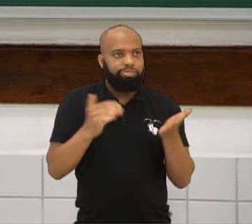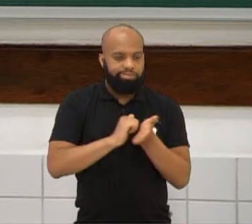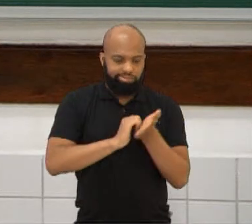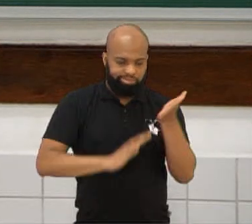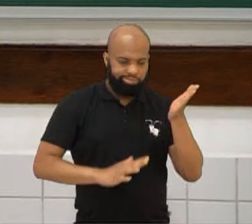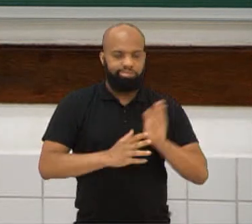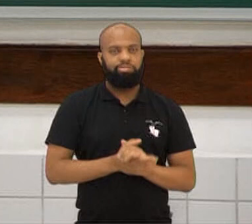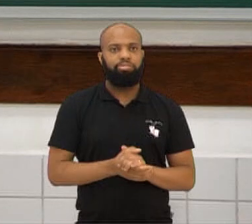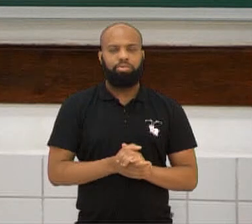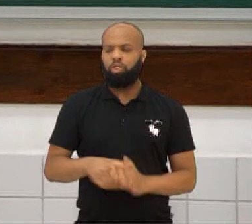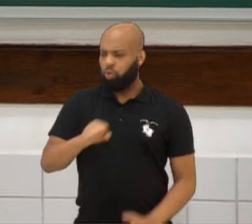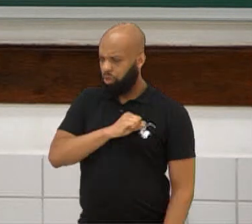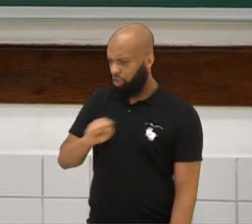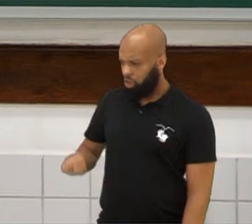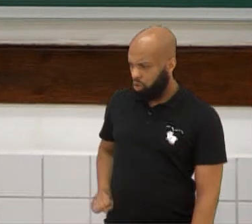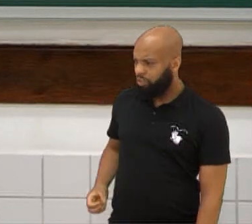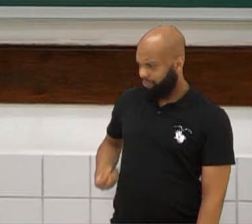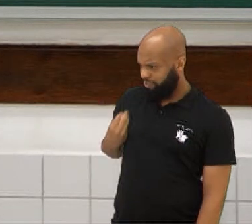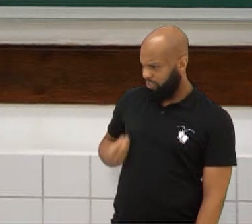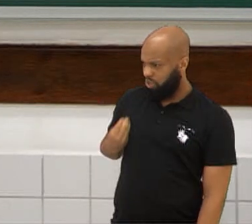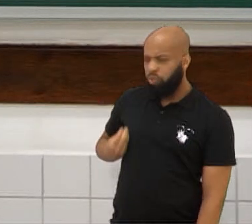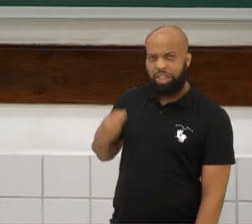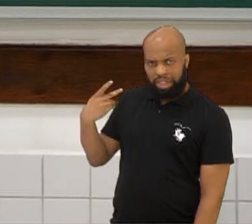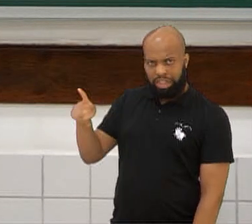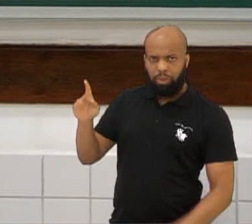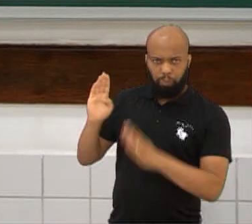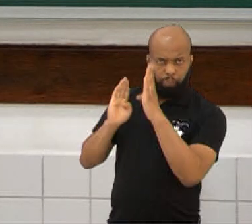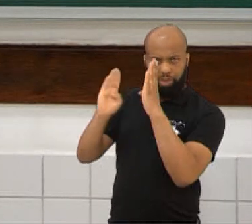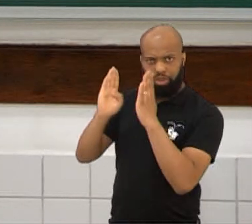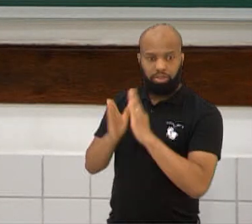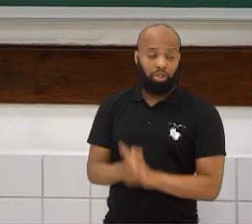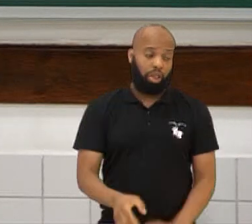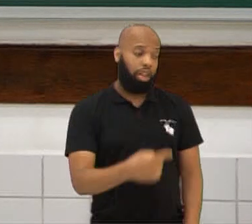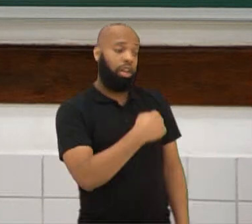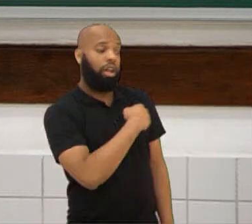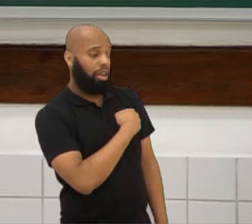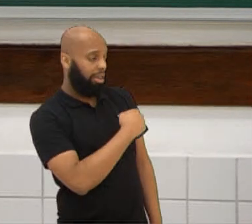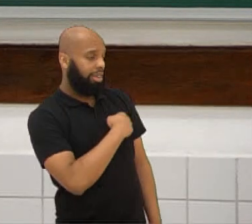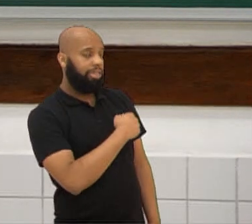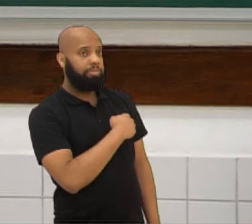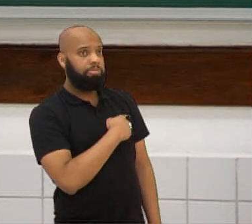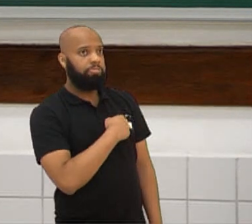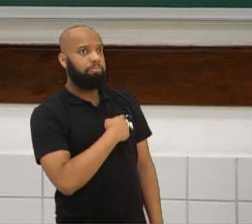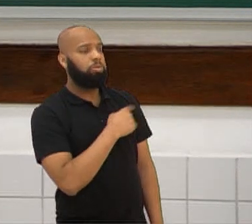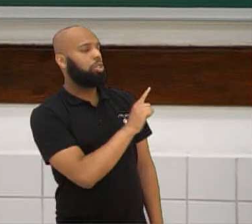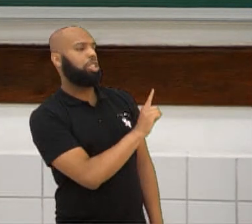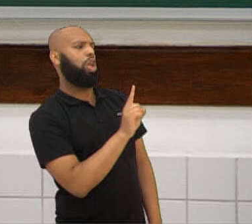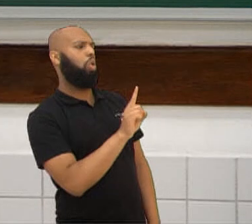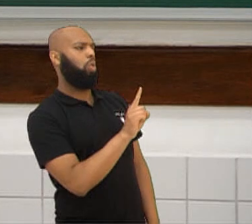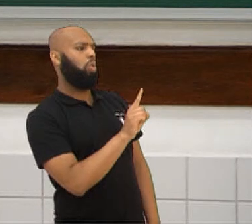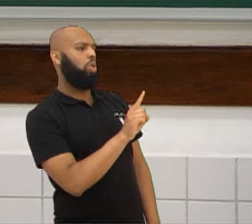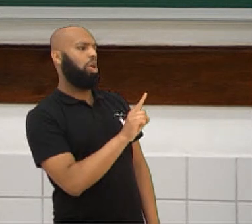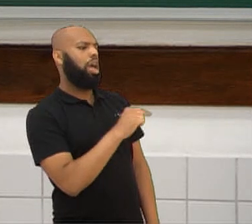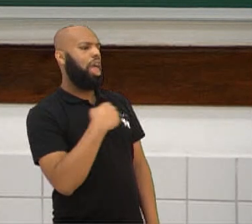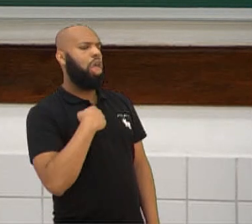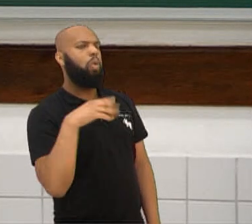exercício. O Senhor viveu isso na sua época? Eu, particularmente, não. Desde muito cedo, eu sabia